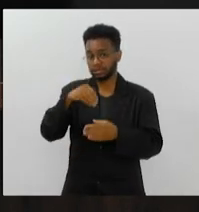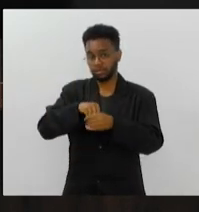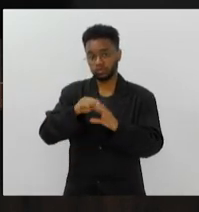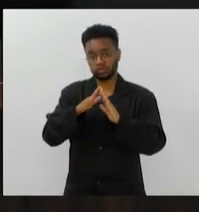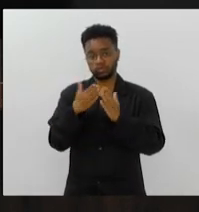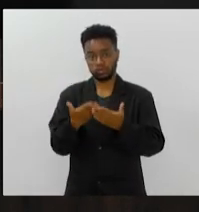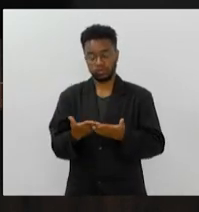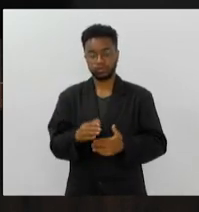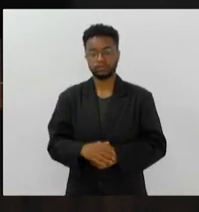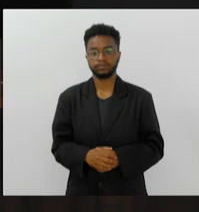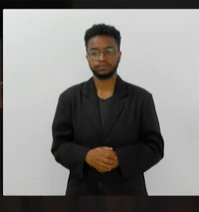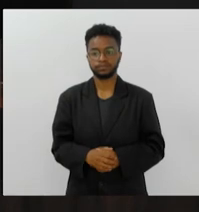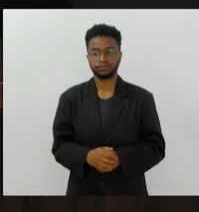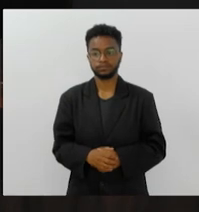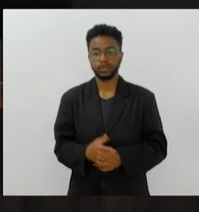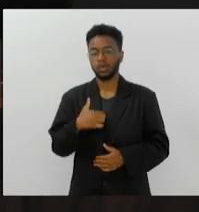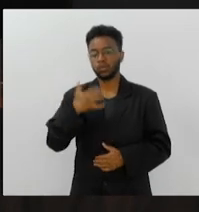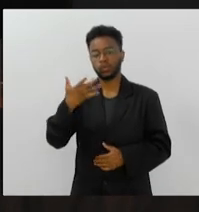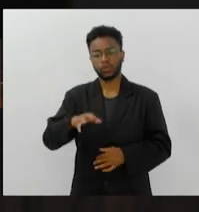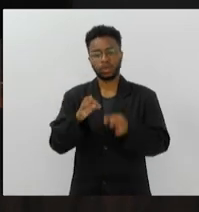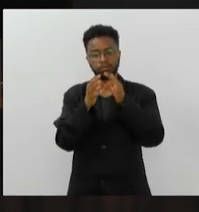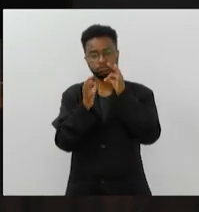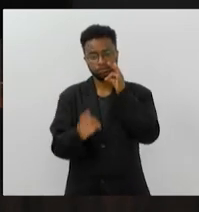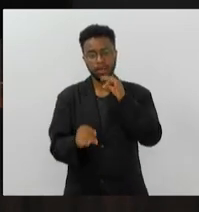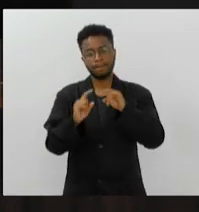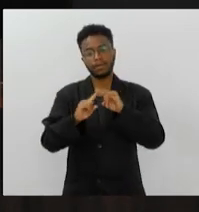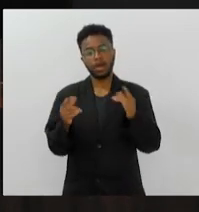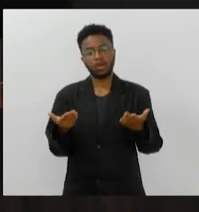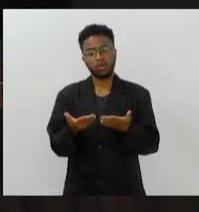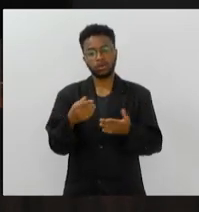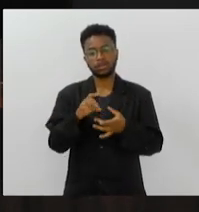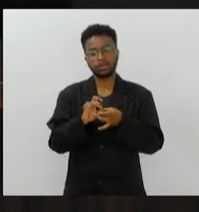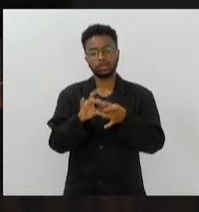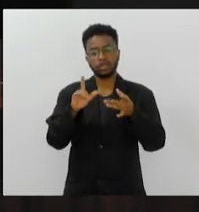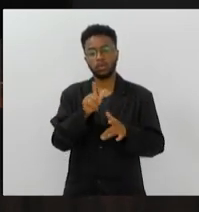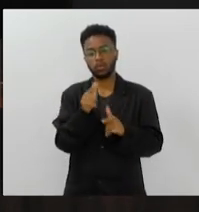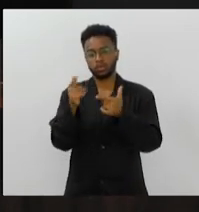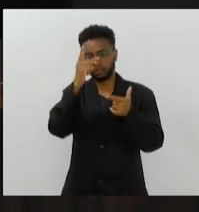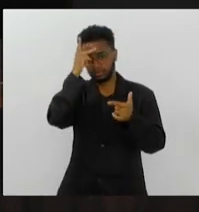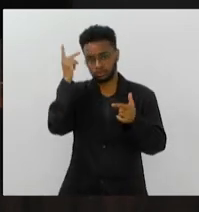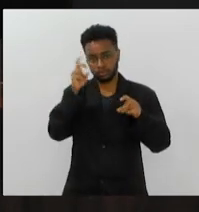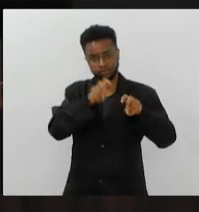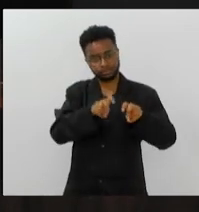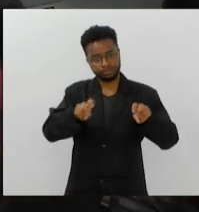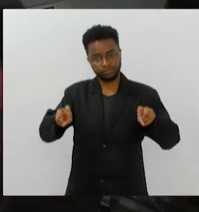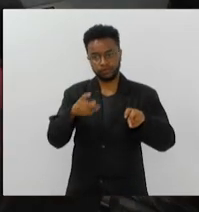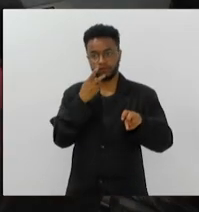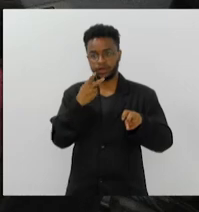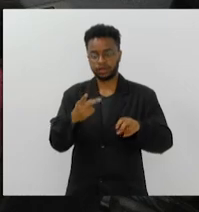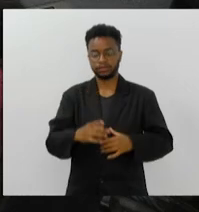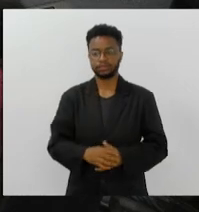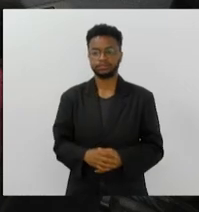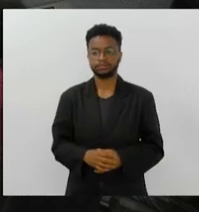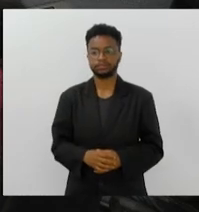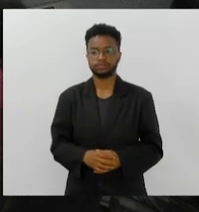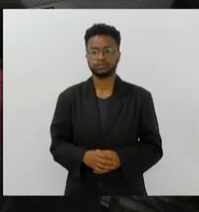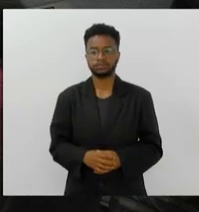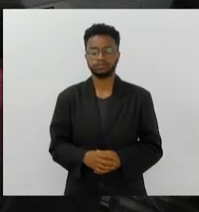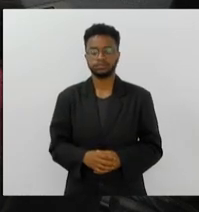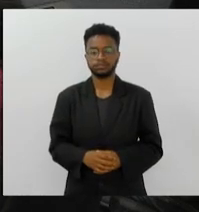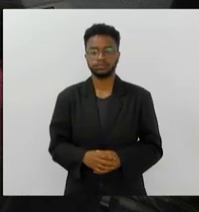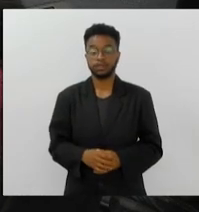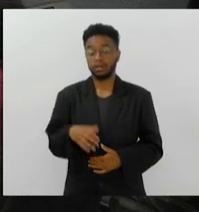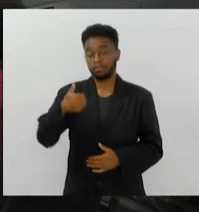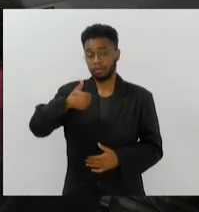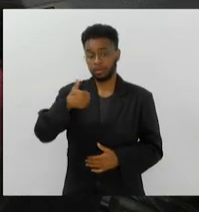escolares. Para não me estender, passo agora a palavra aos demais integrantes da mesa. Eu quero, antes de mais